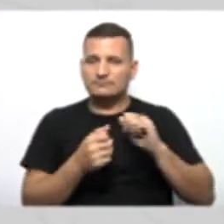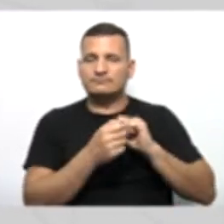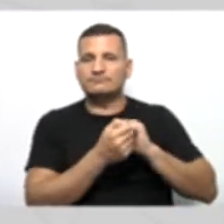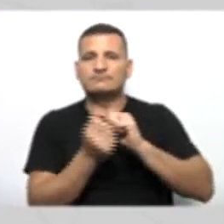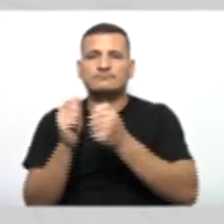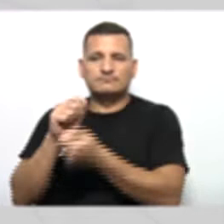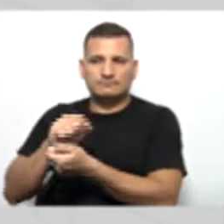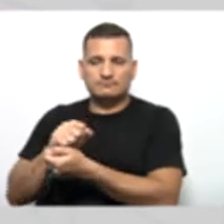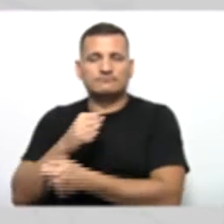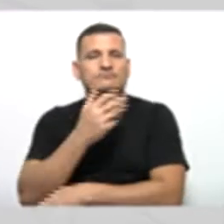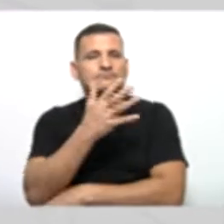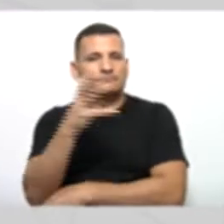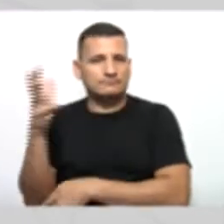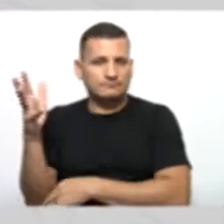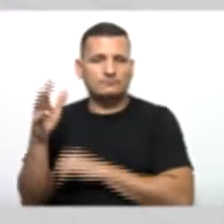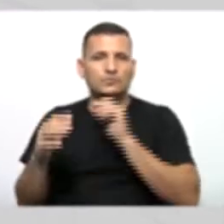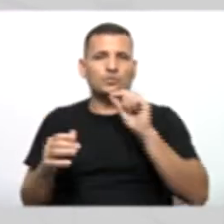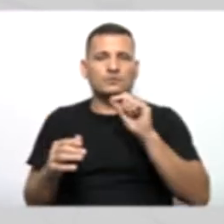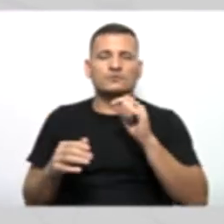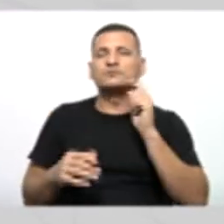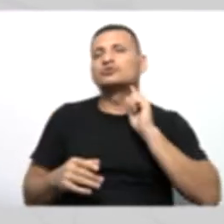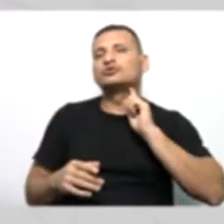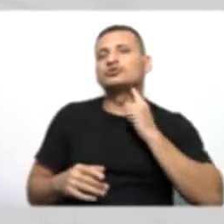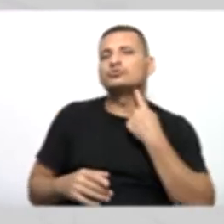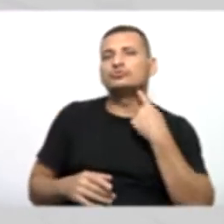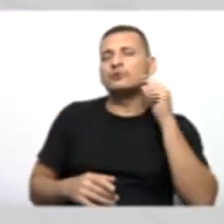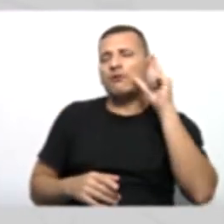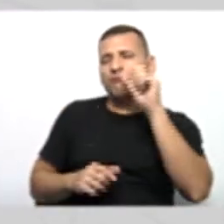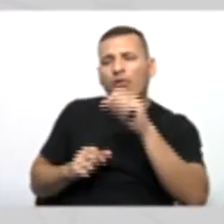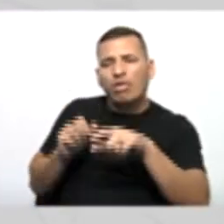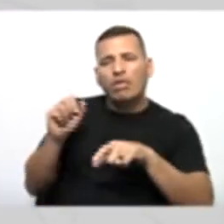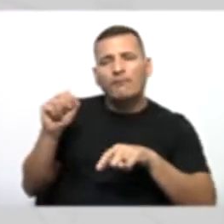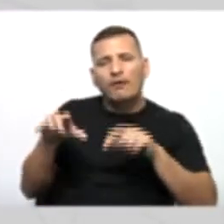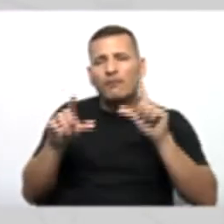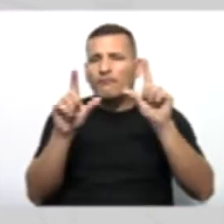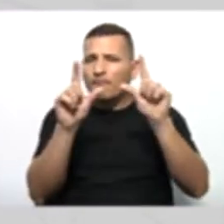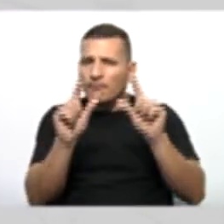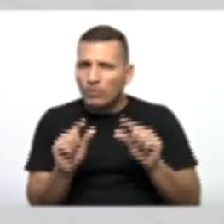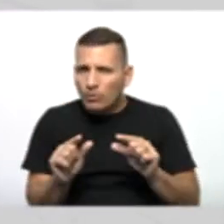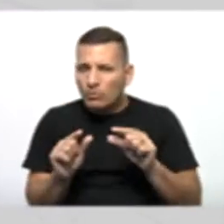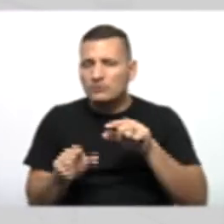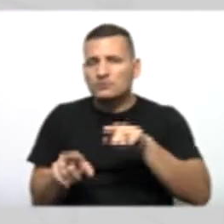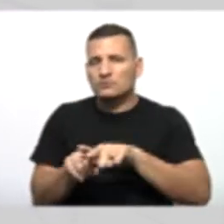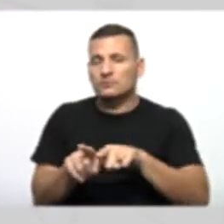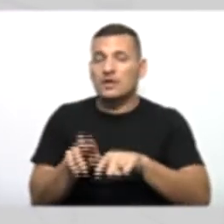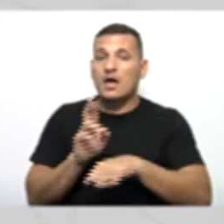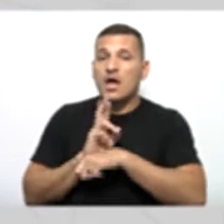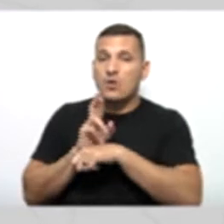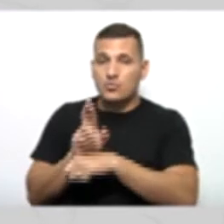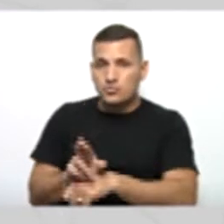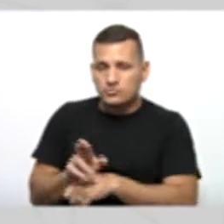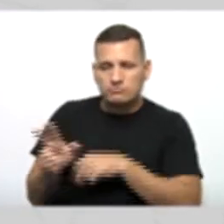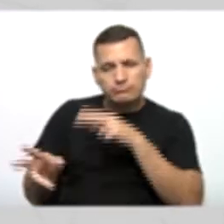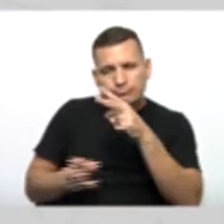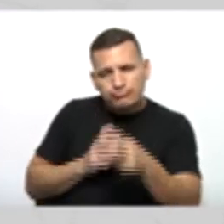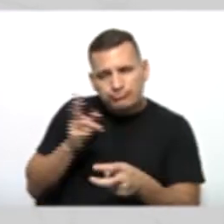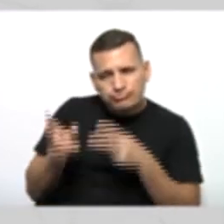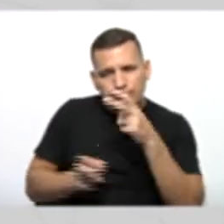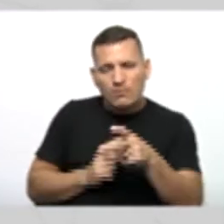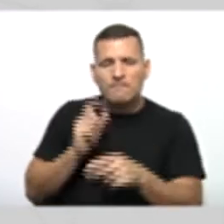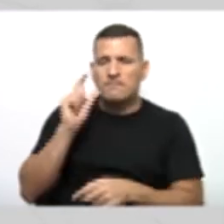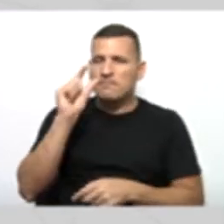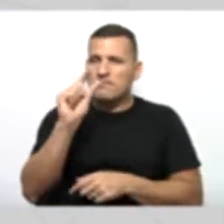Ou seja, procurar poluir menos, procurar usar o mínimo de recursos para garantir que esse